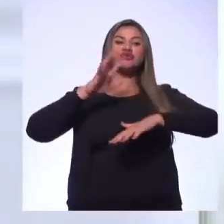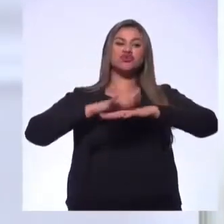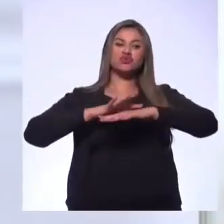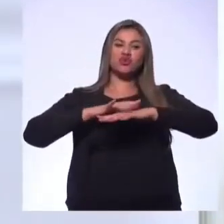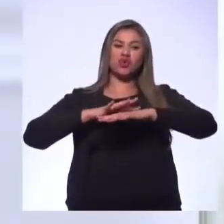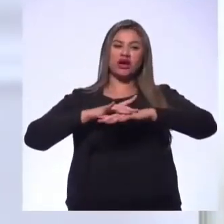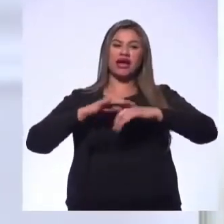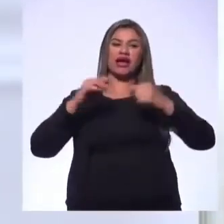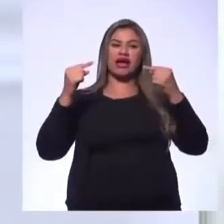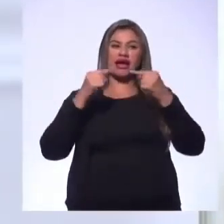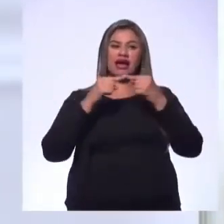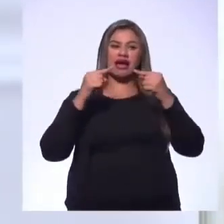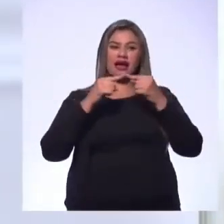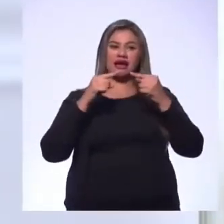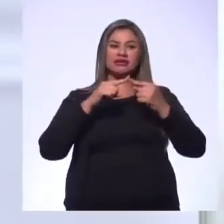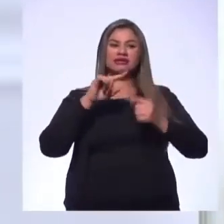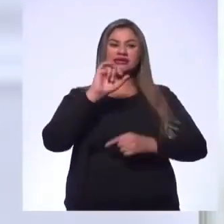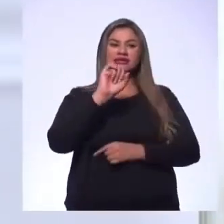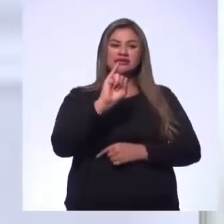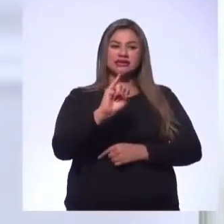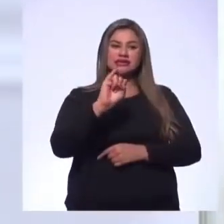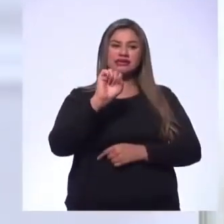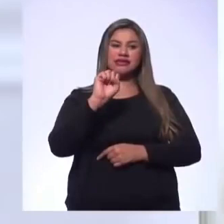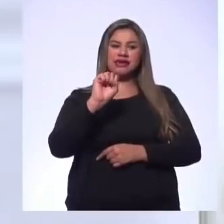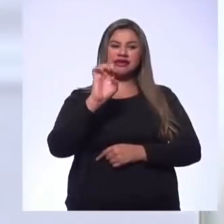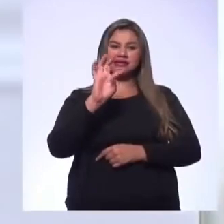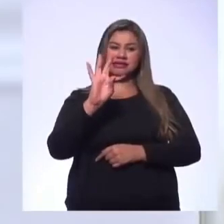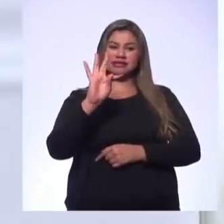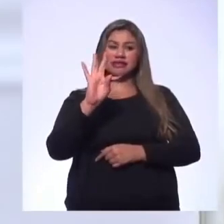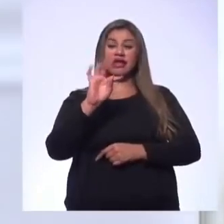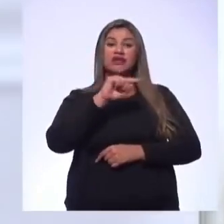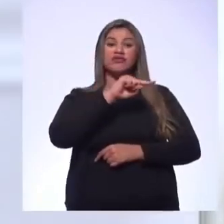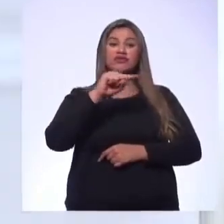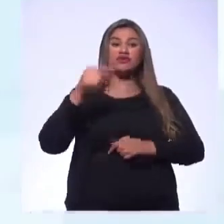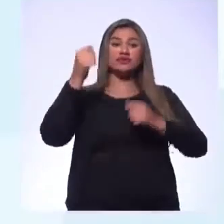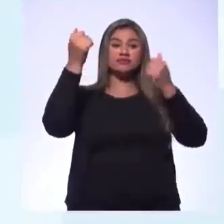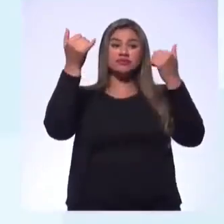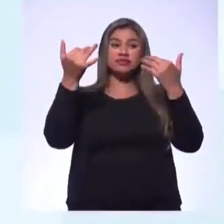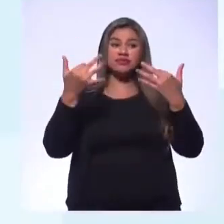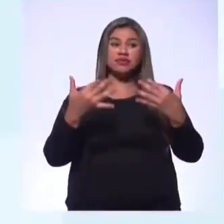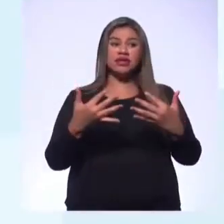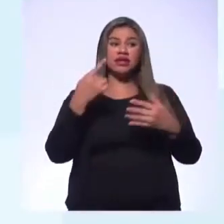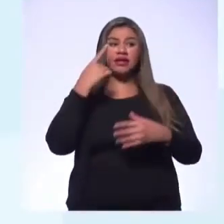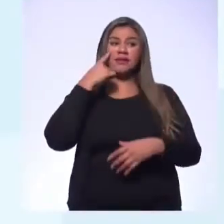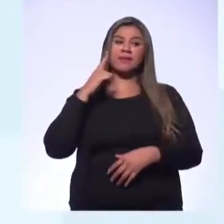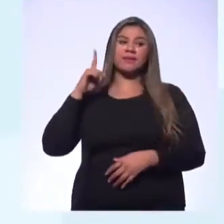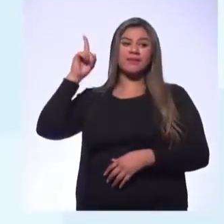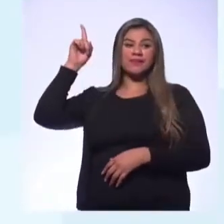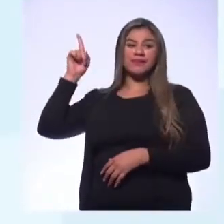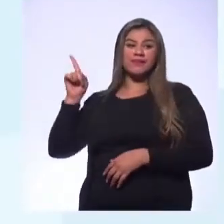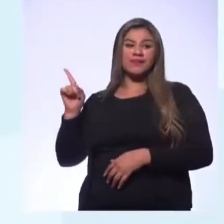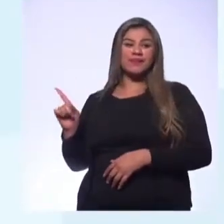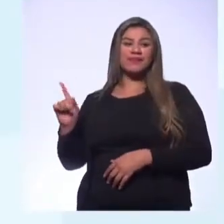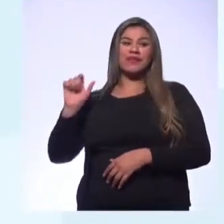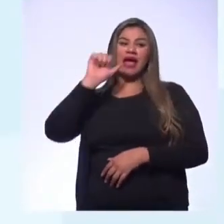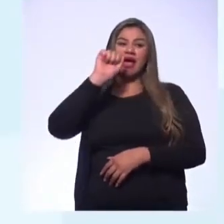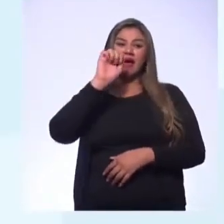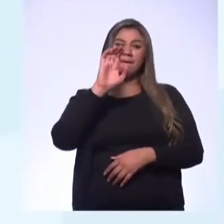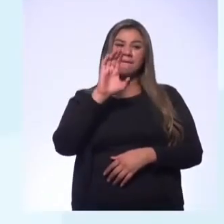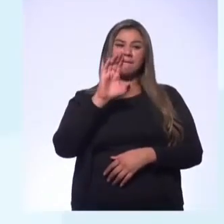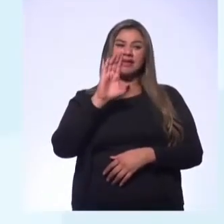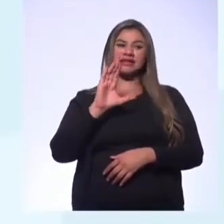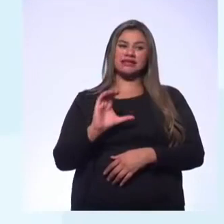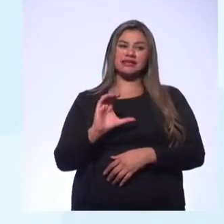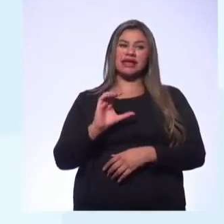são infecções sexualmente transmissíveis. E eu quero que você me diga qual das alternativas aí